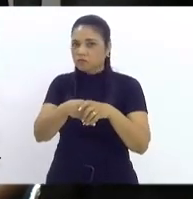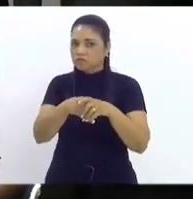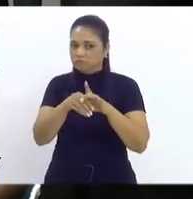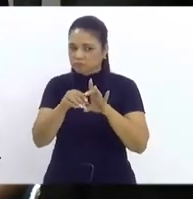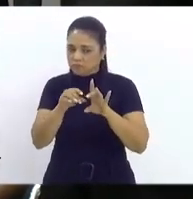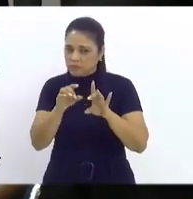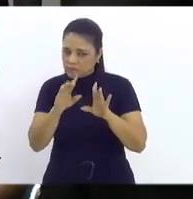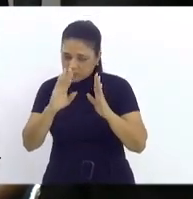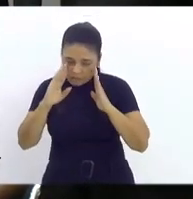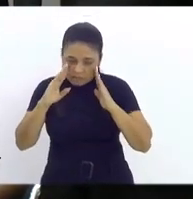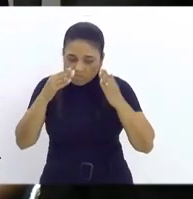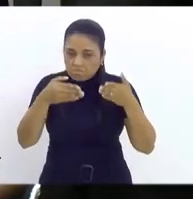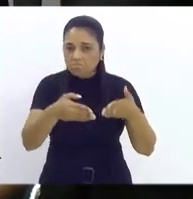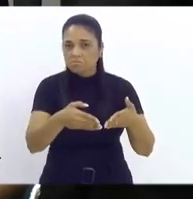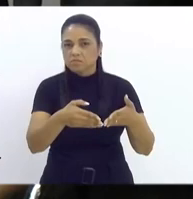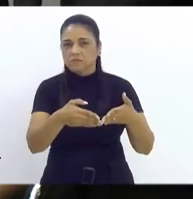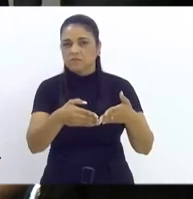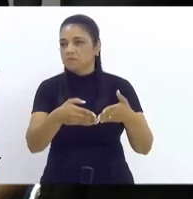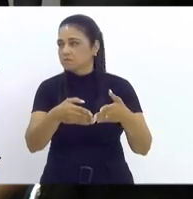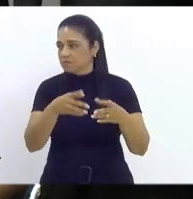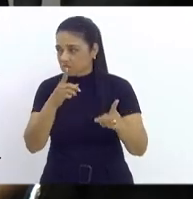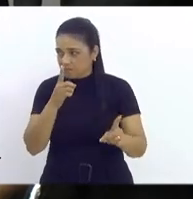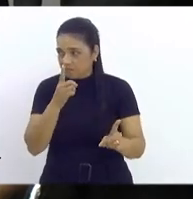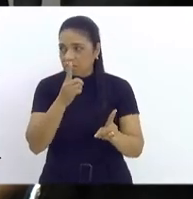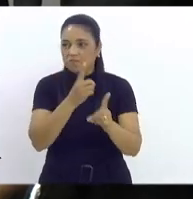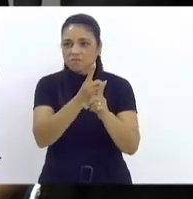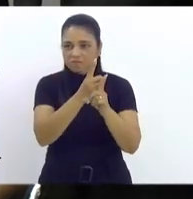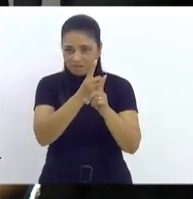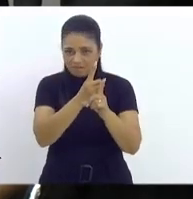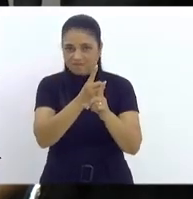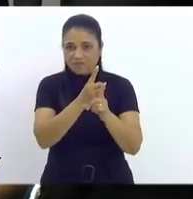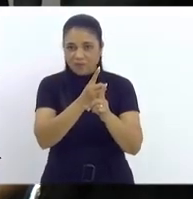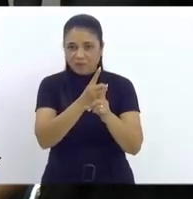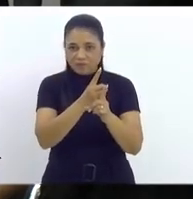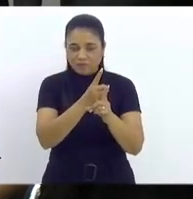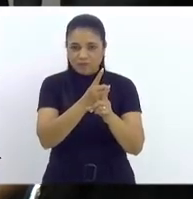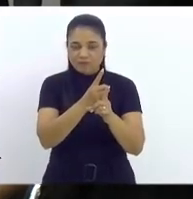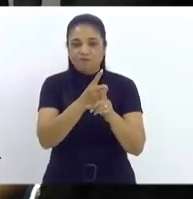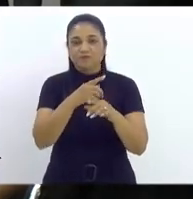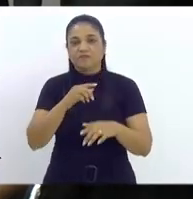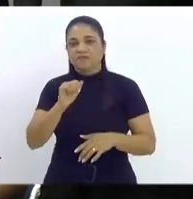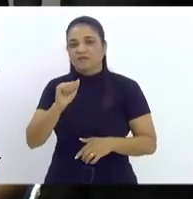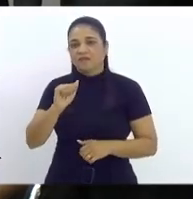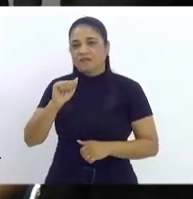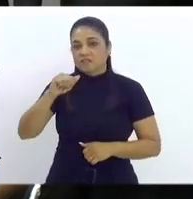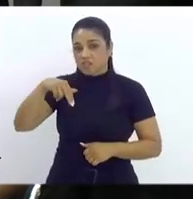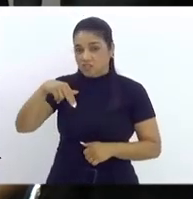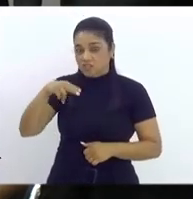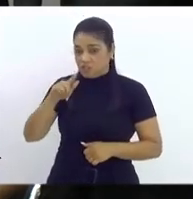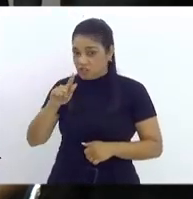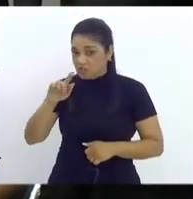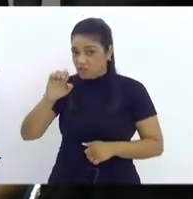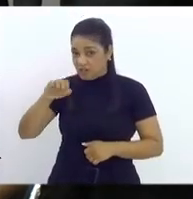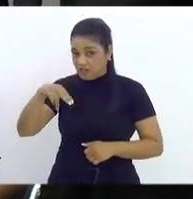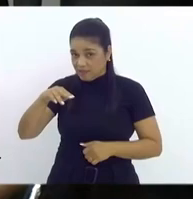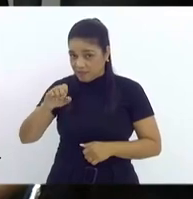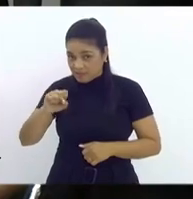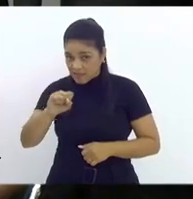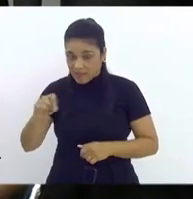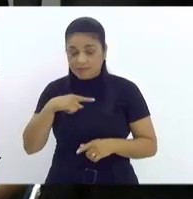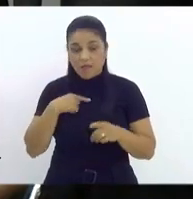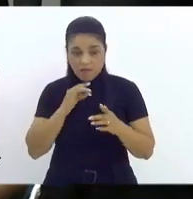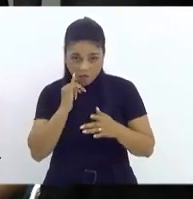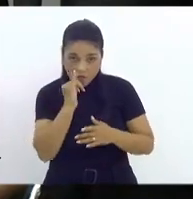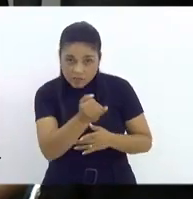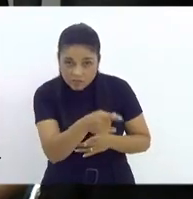específica e identificada um bypass ou um... A Genérse é comunicada desse procedimento também? Atualmente, a gente fez uma revisão